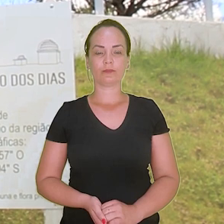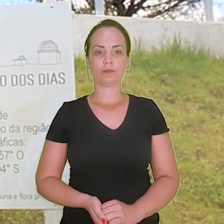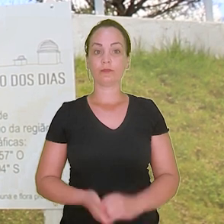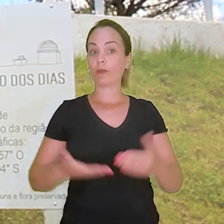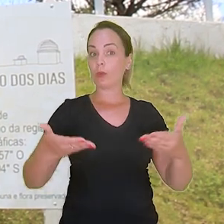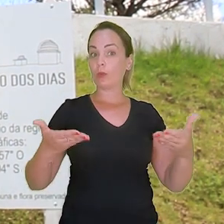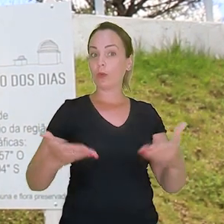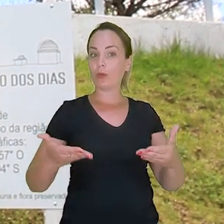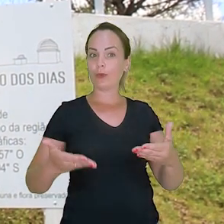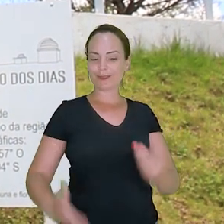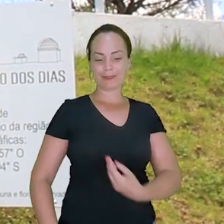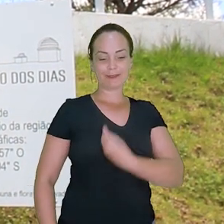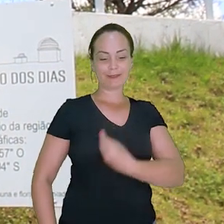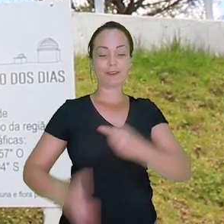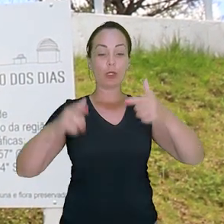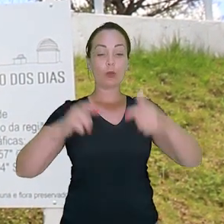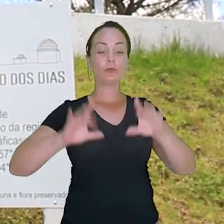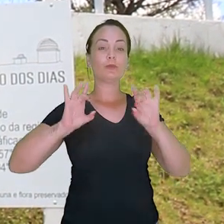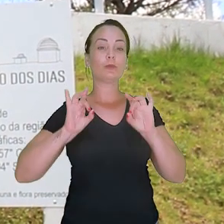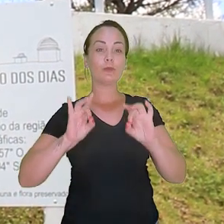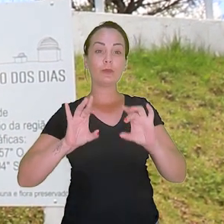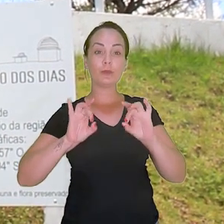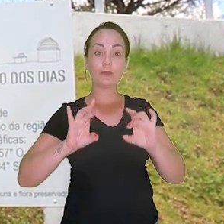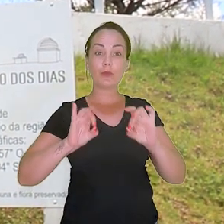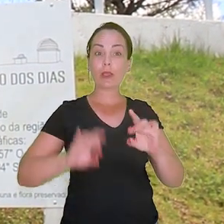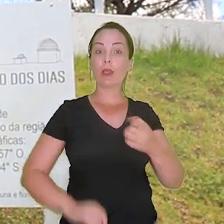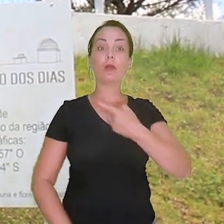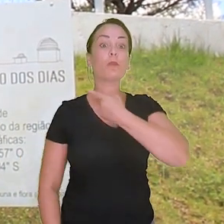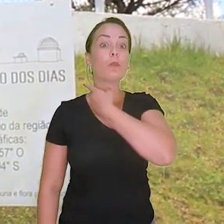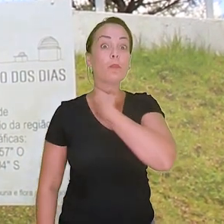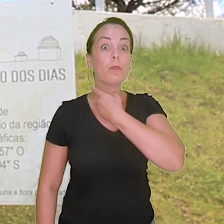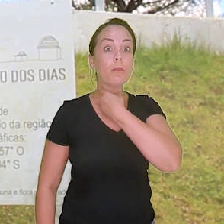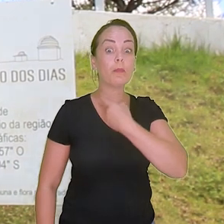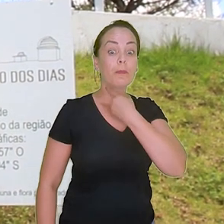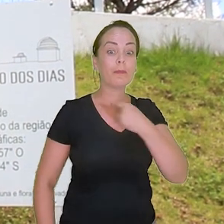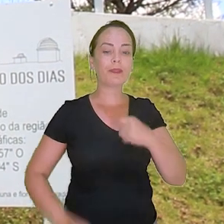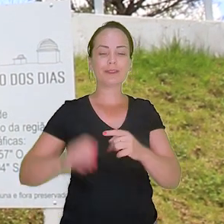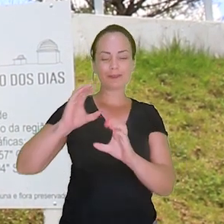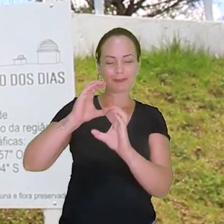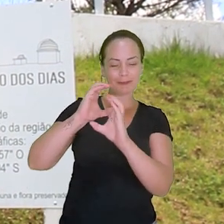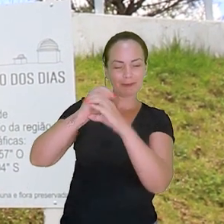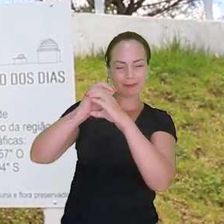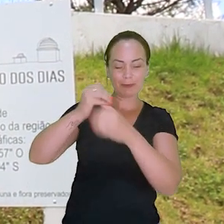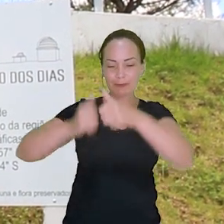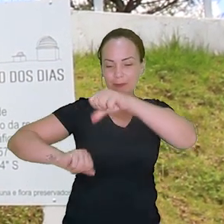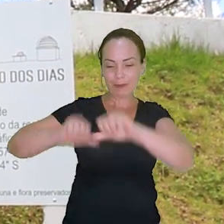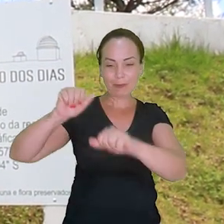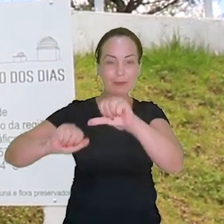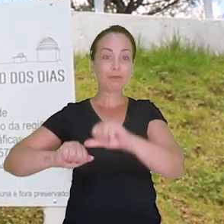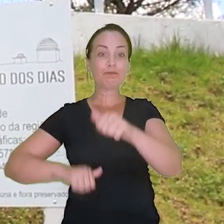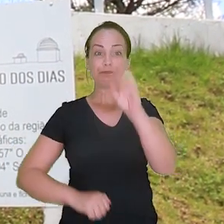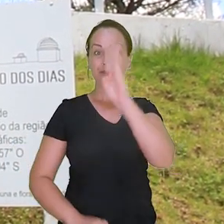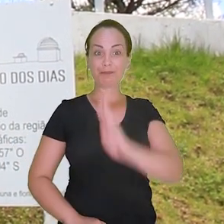E hoje nós viemos um lugar muito especial, aqui em Minas Gerais, no Laboratório Nacional de Astrofísica,